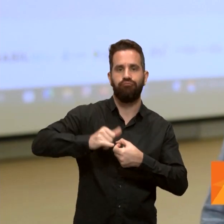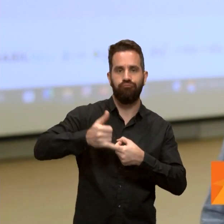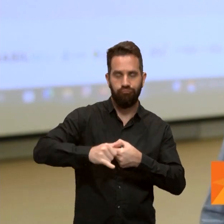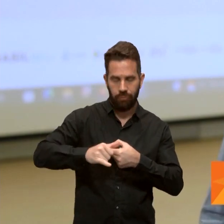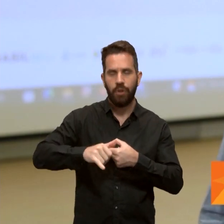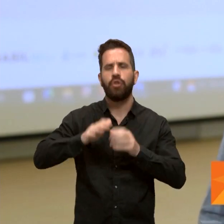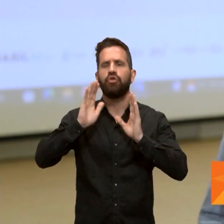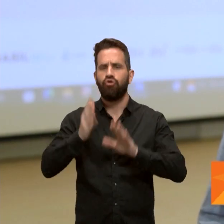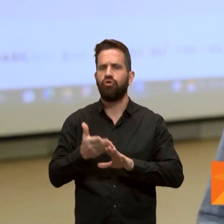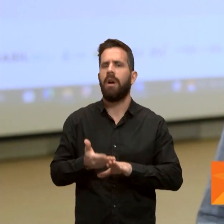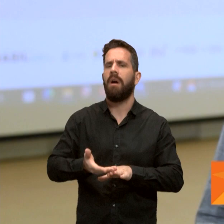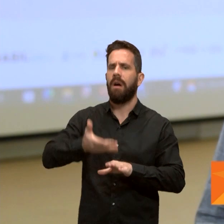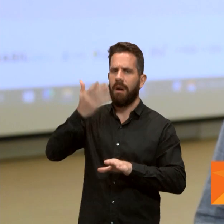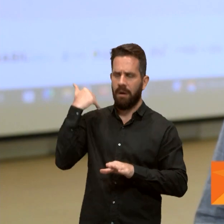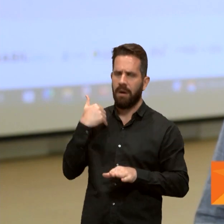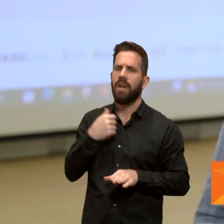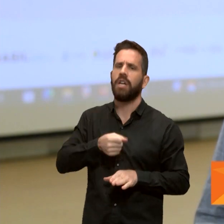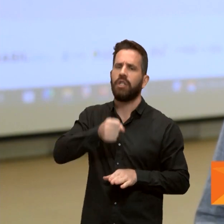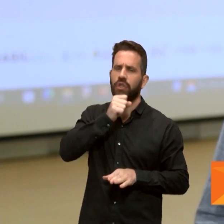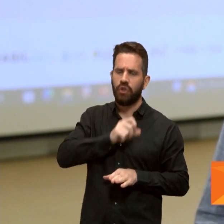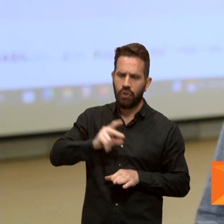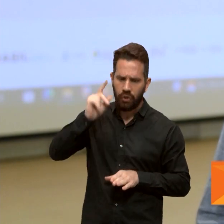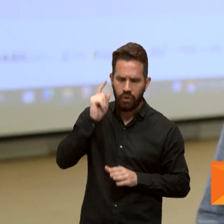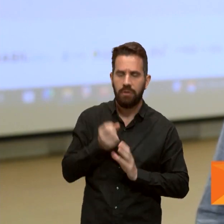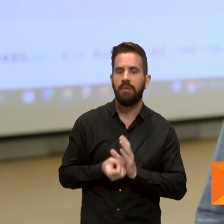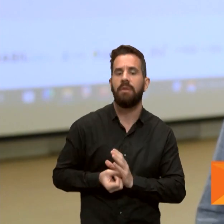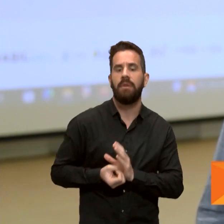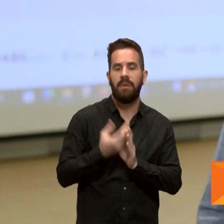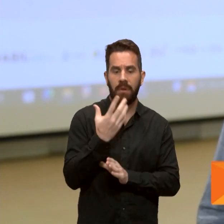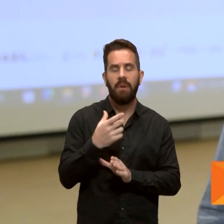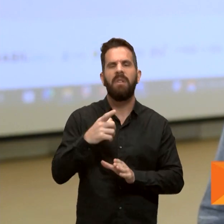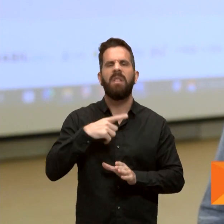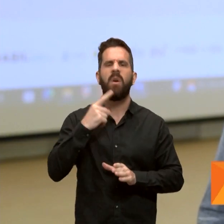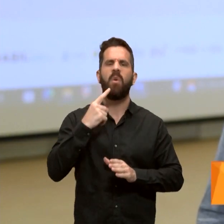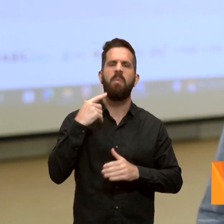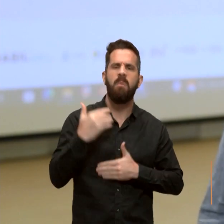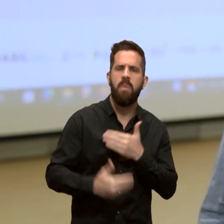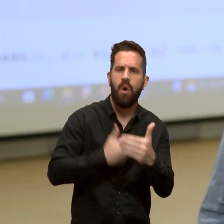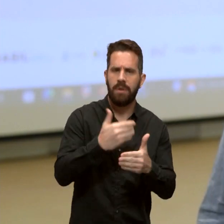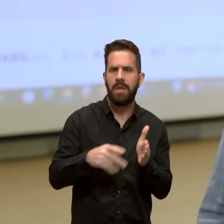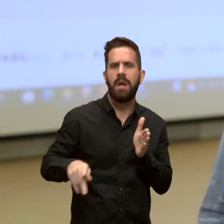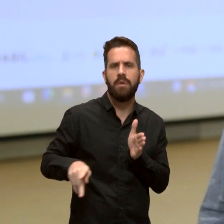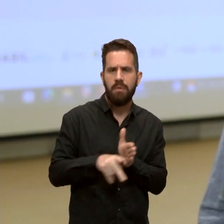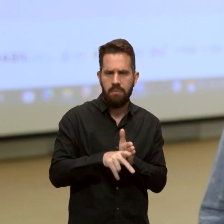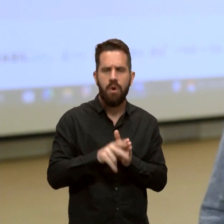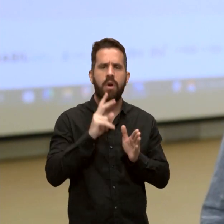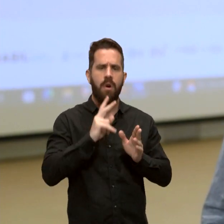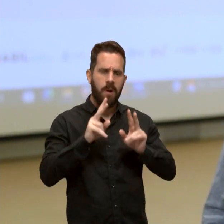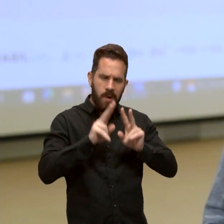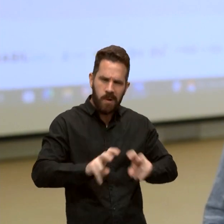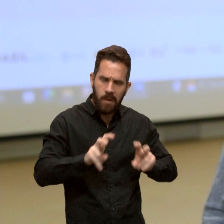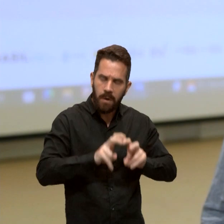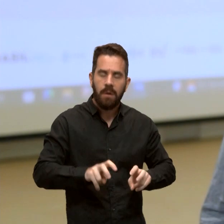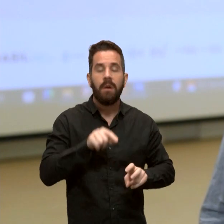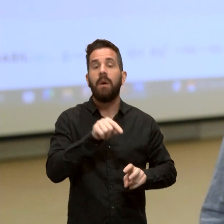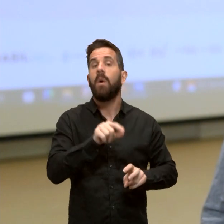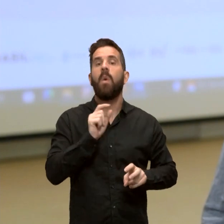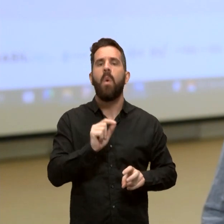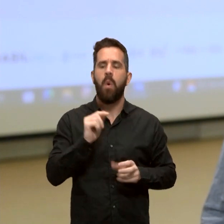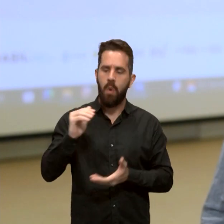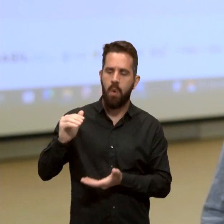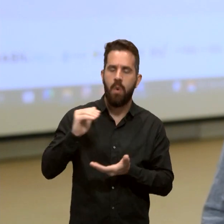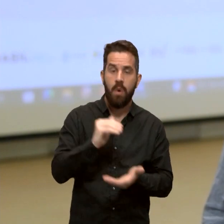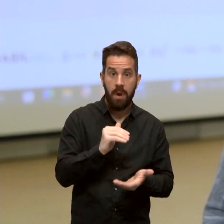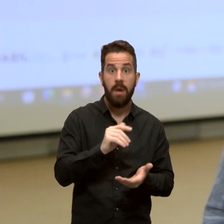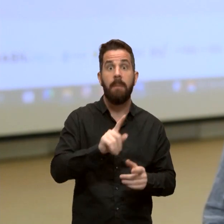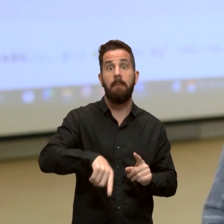antigo, convencionalmente chamado de processo Fischer-Tropsch. Esse processo envolve um catalisador,